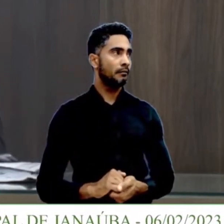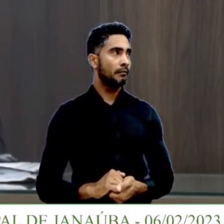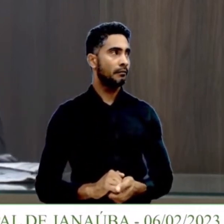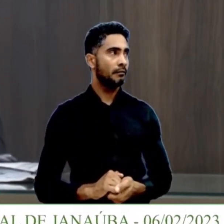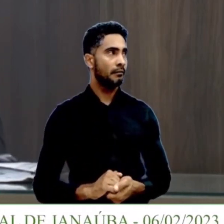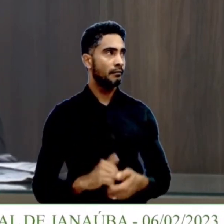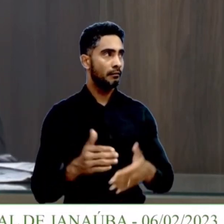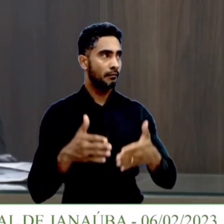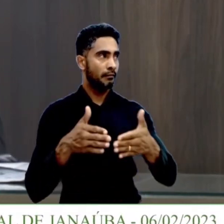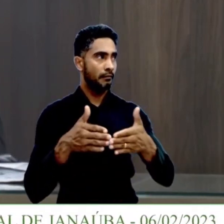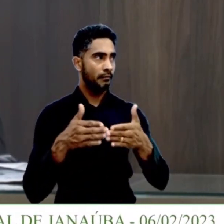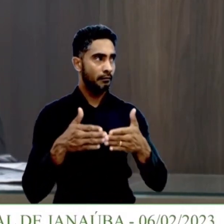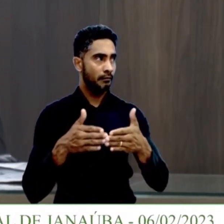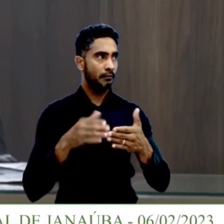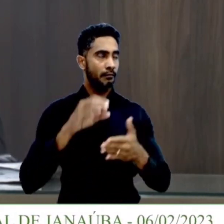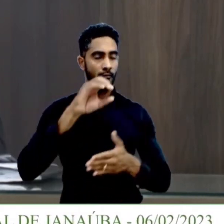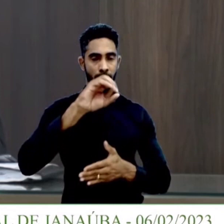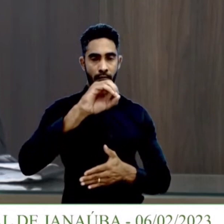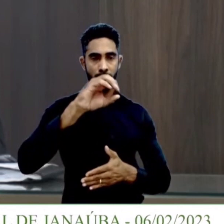Requerimento